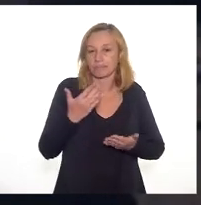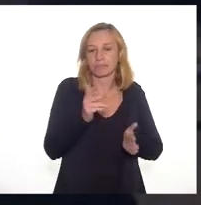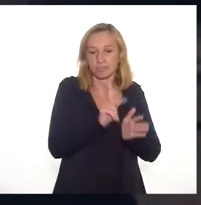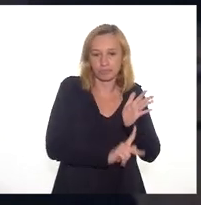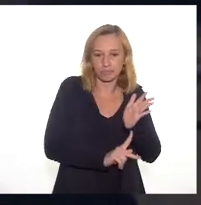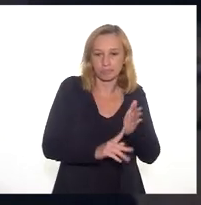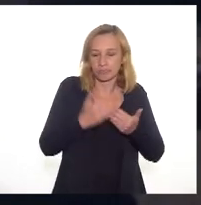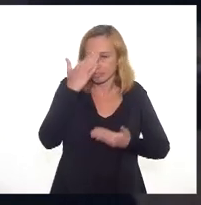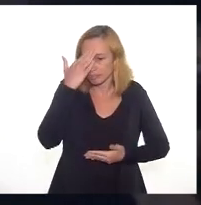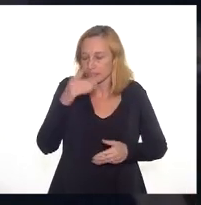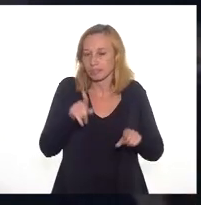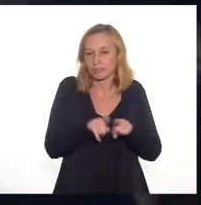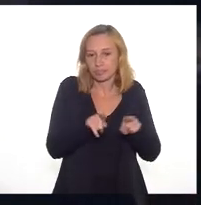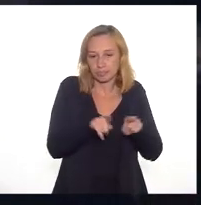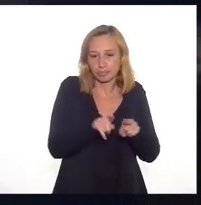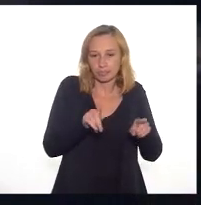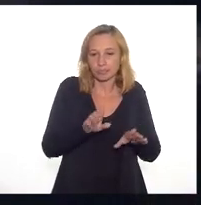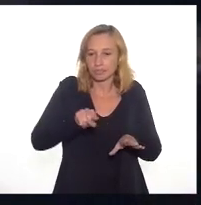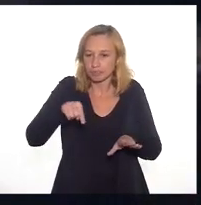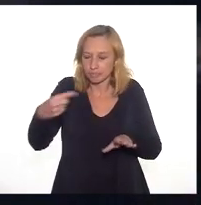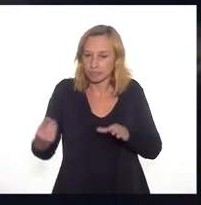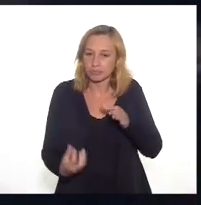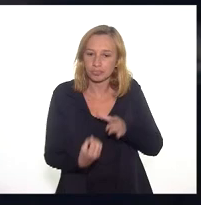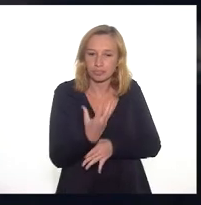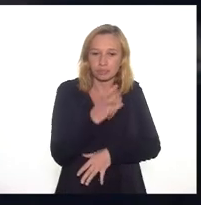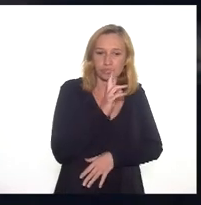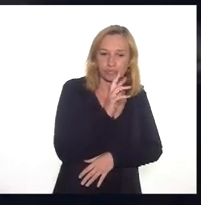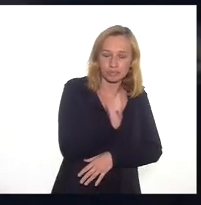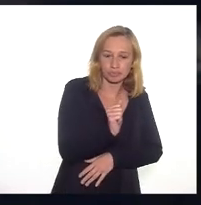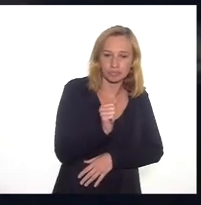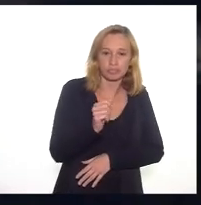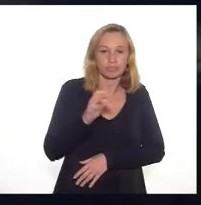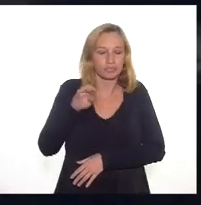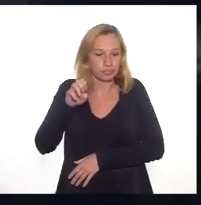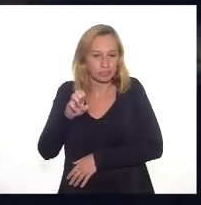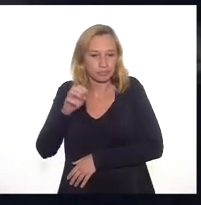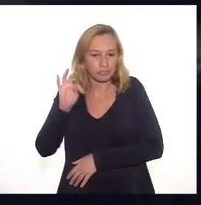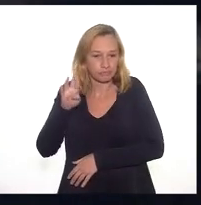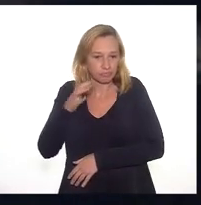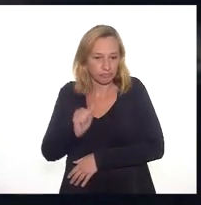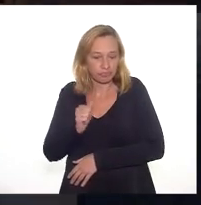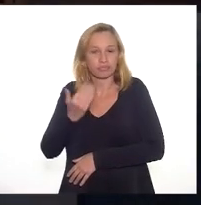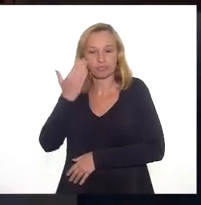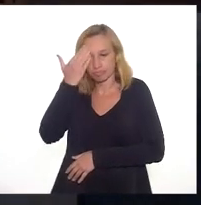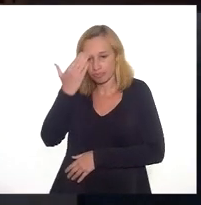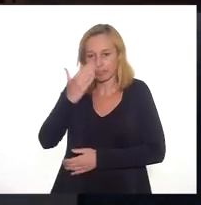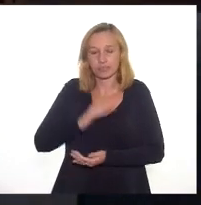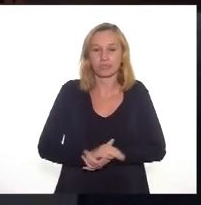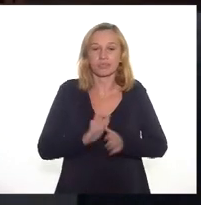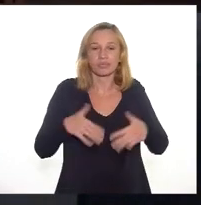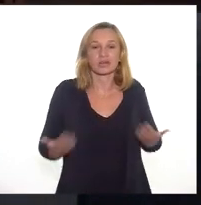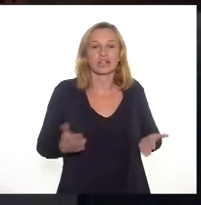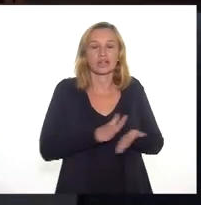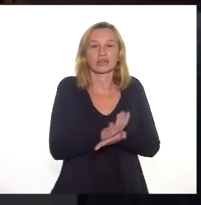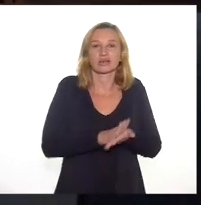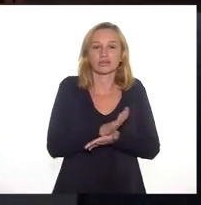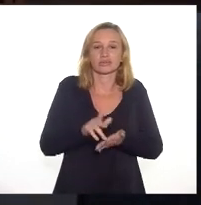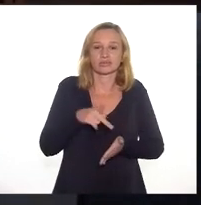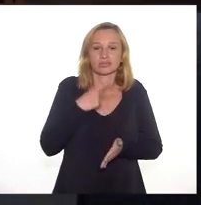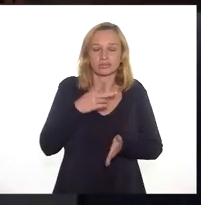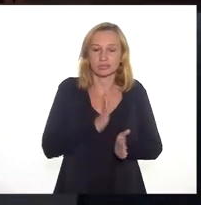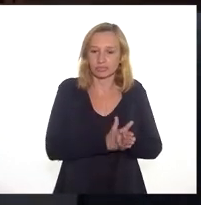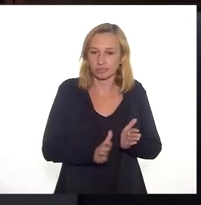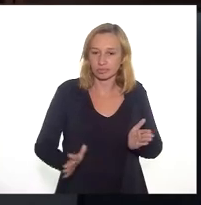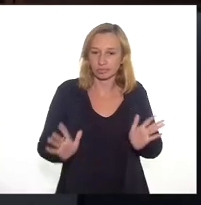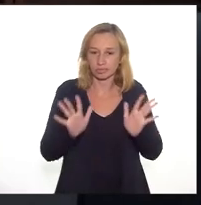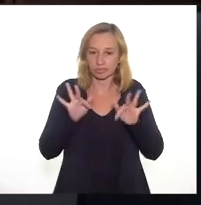e agradecer também os outros autores, Rodrigo Amorim e Alexandre Freitas. Obrigado. Então, nada mais a tratar na ordem do dia,